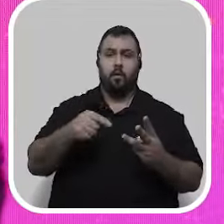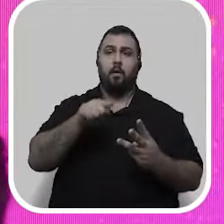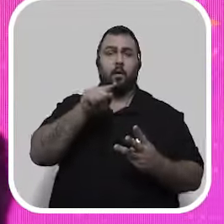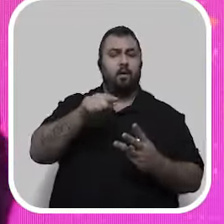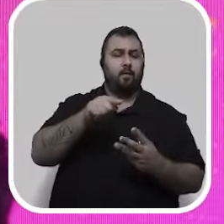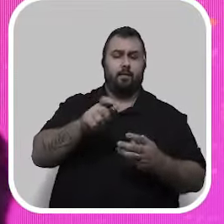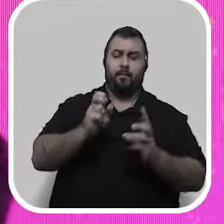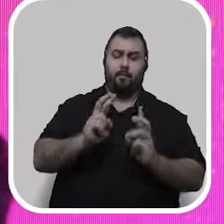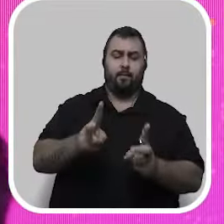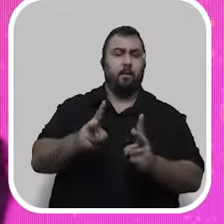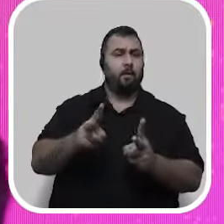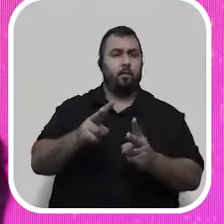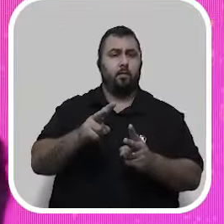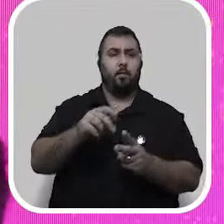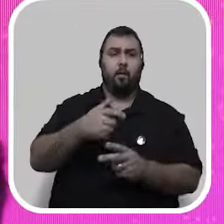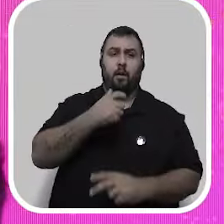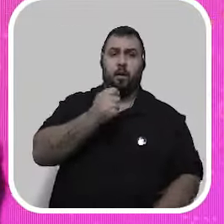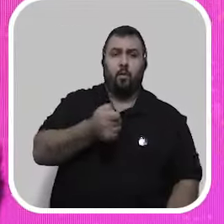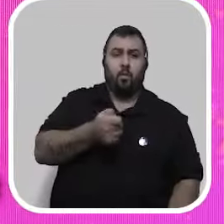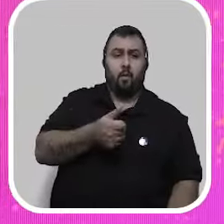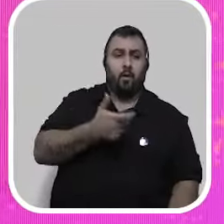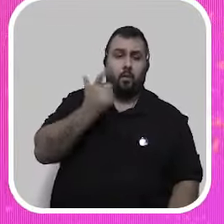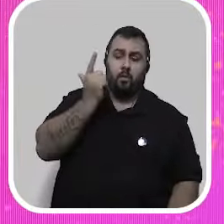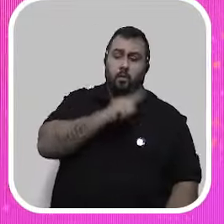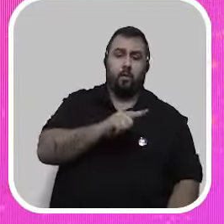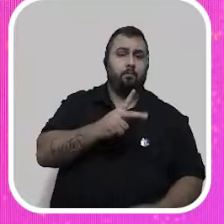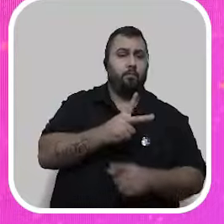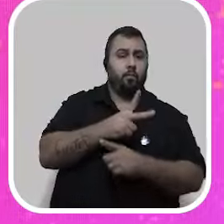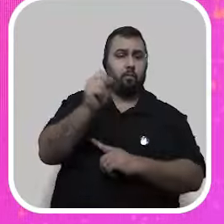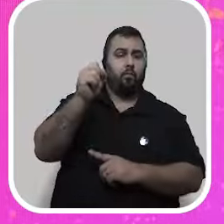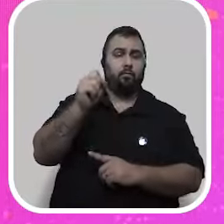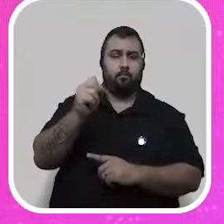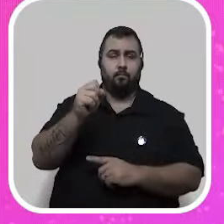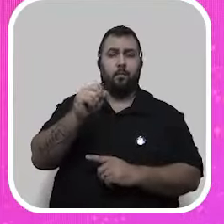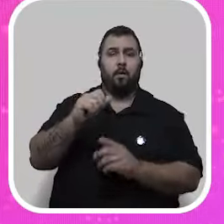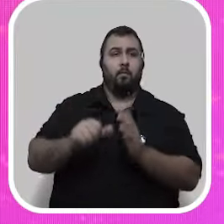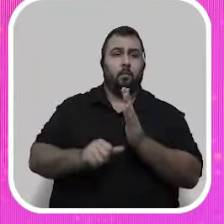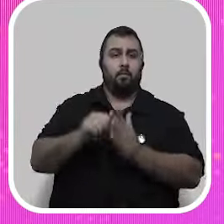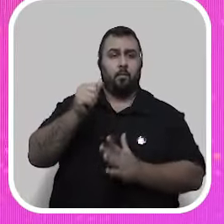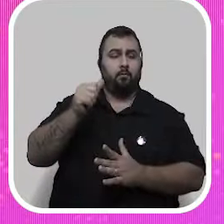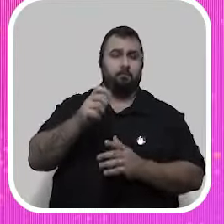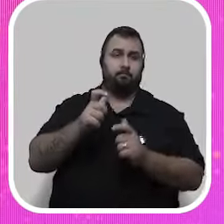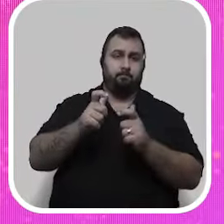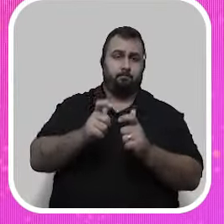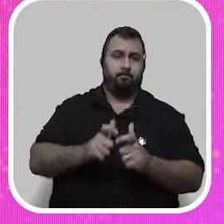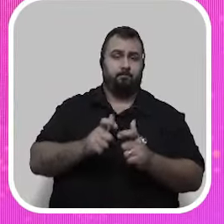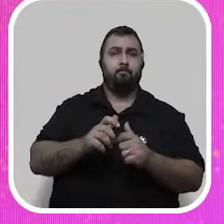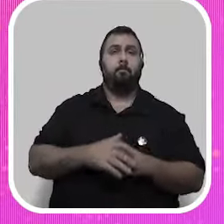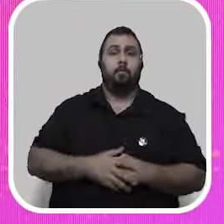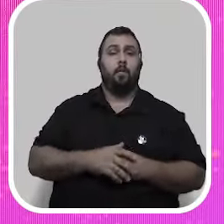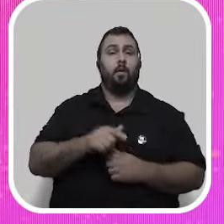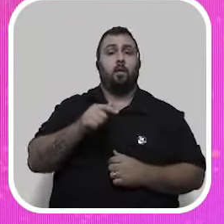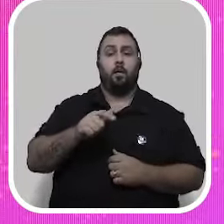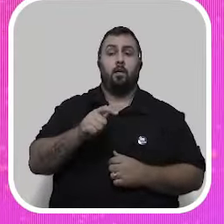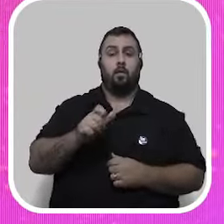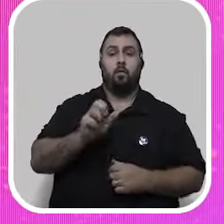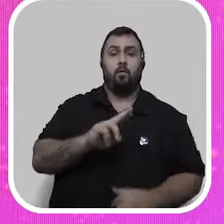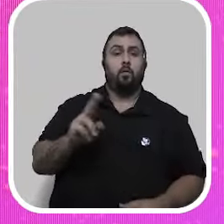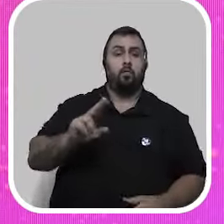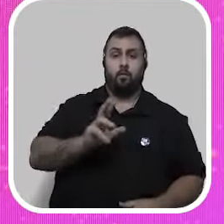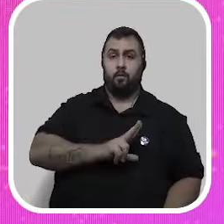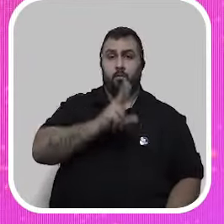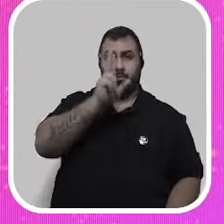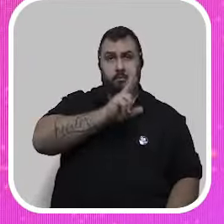batendo no pódio o que ele não tá conseguindo conquistar no Carnaval carioca ele tá batendo ali no pódio também ele é um dos grandes nomes fortes da